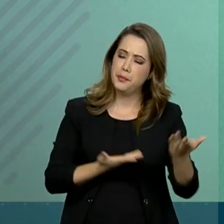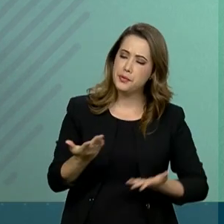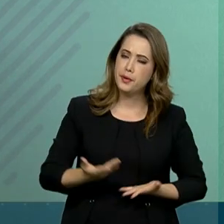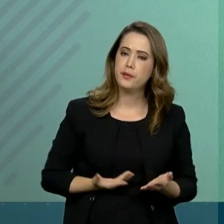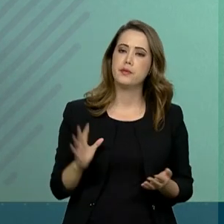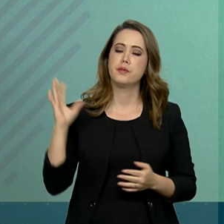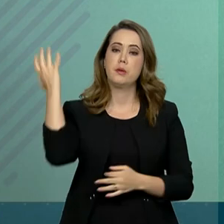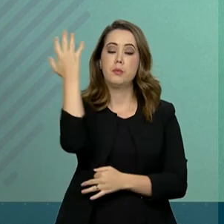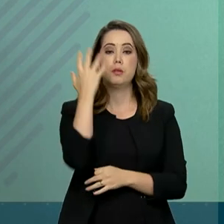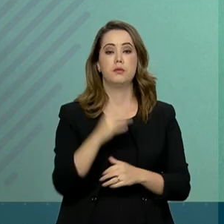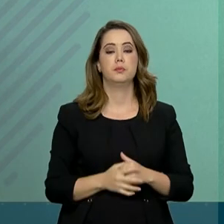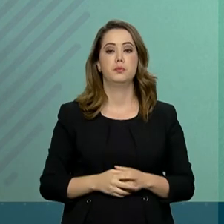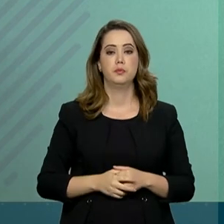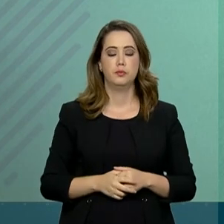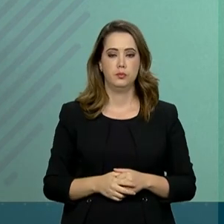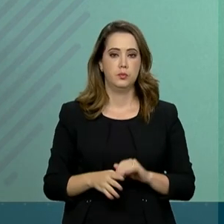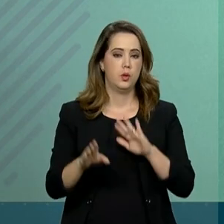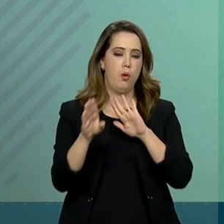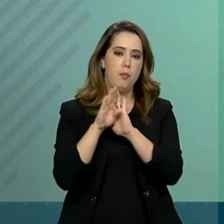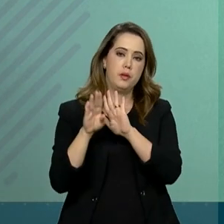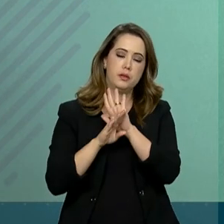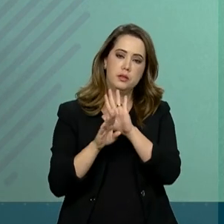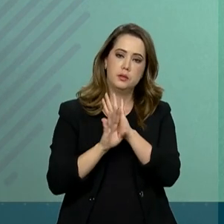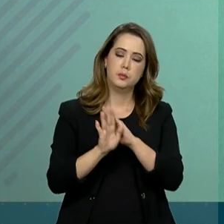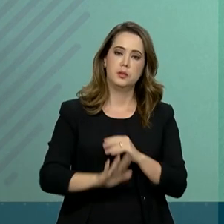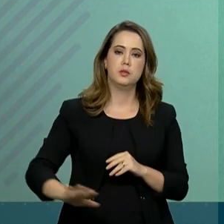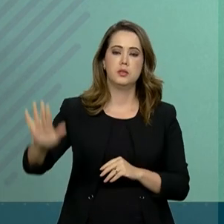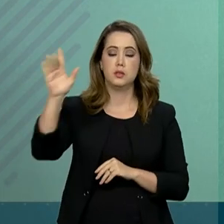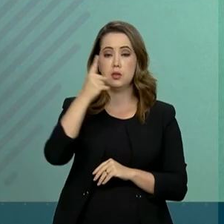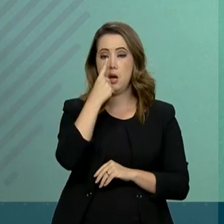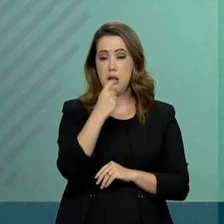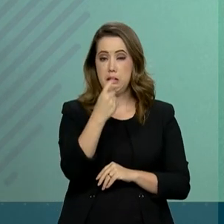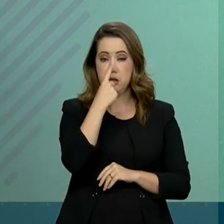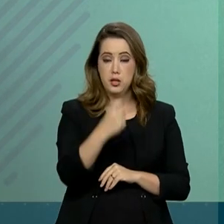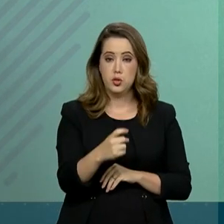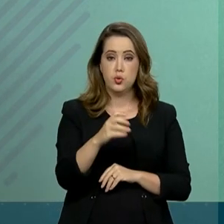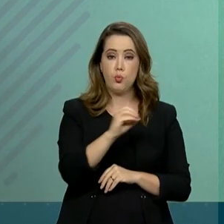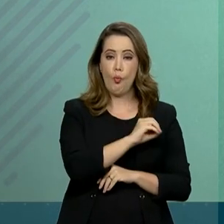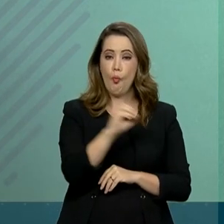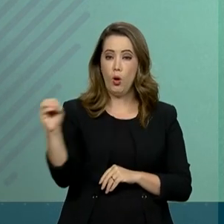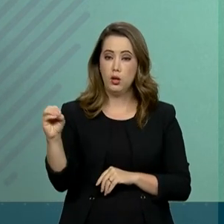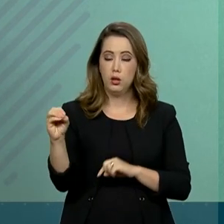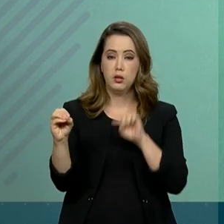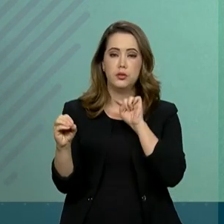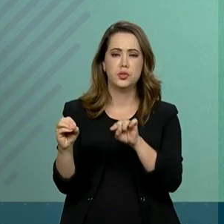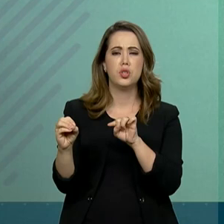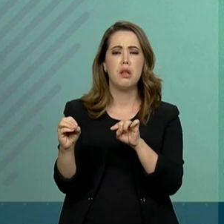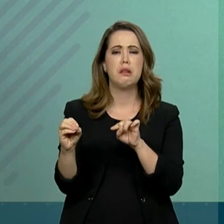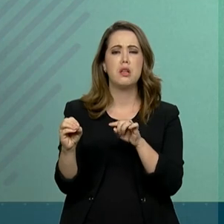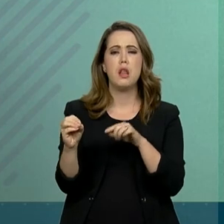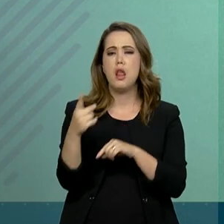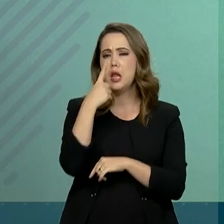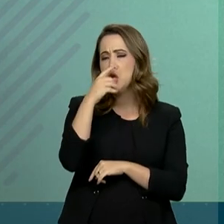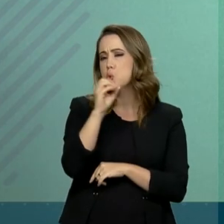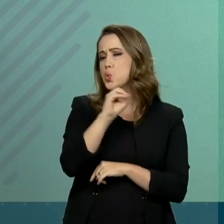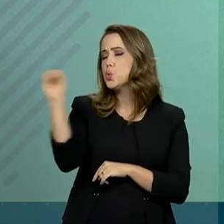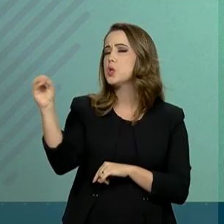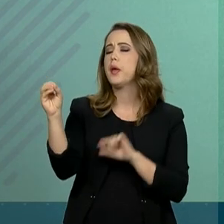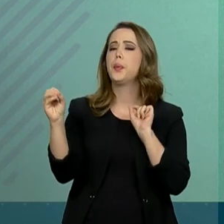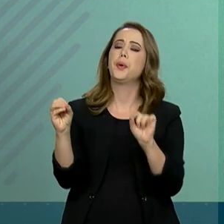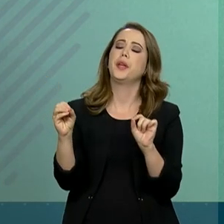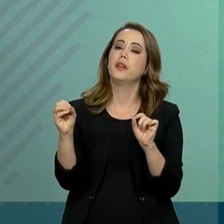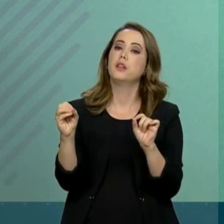ambientais o programa nacional o lixão zero que instrumentaliza a